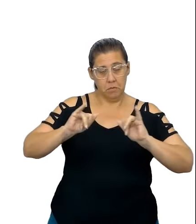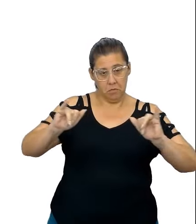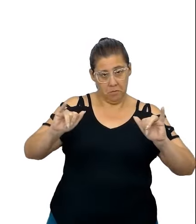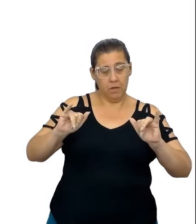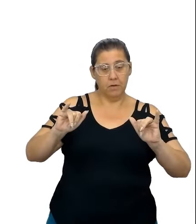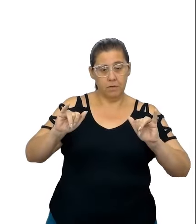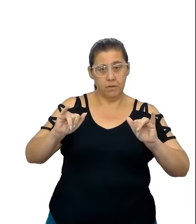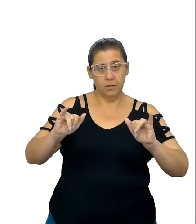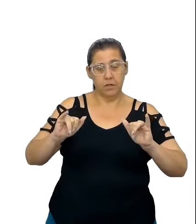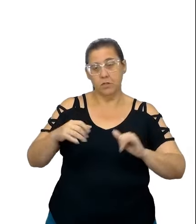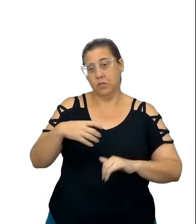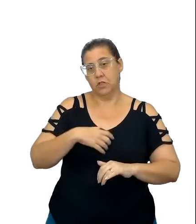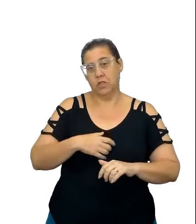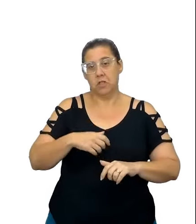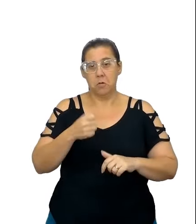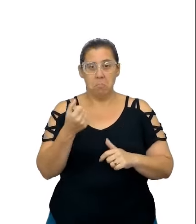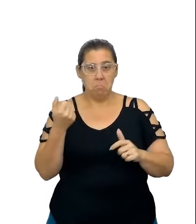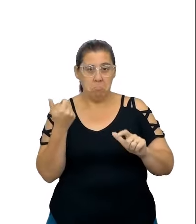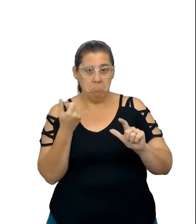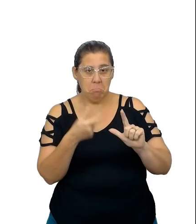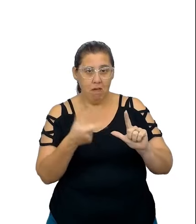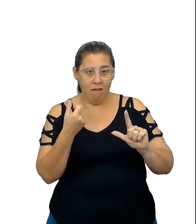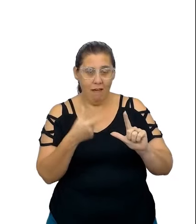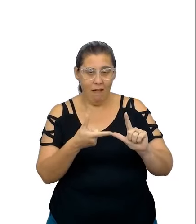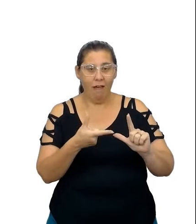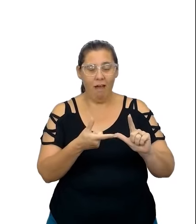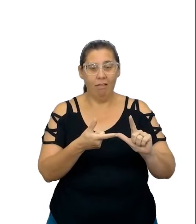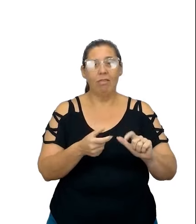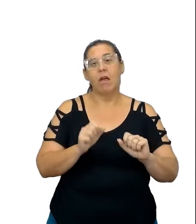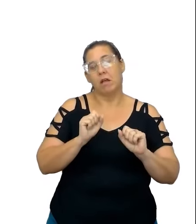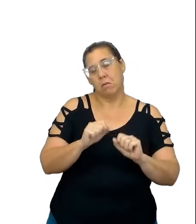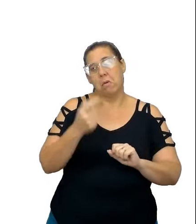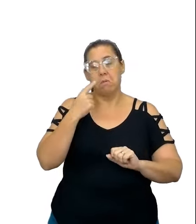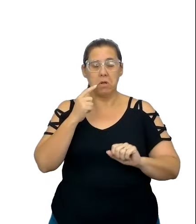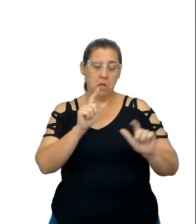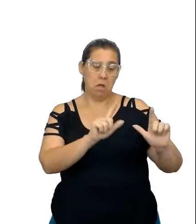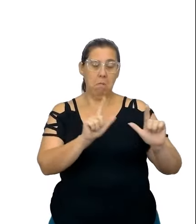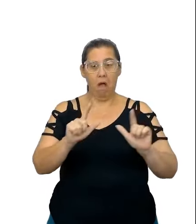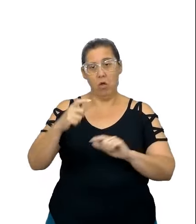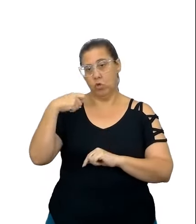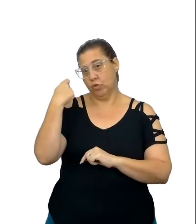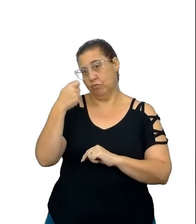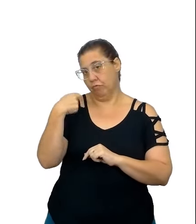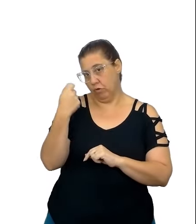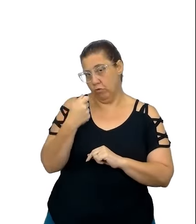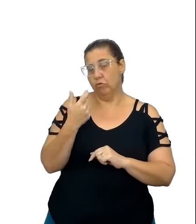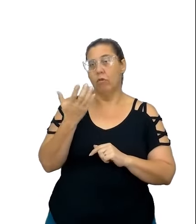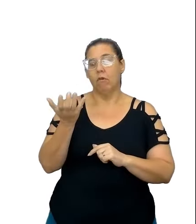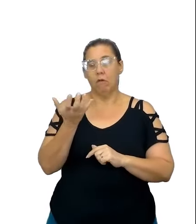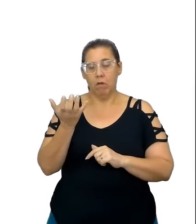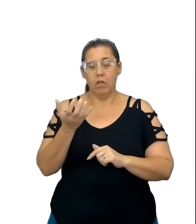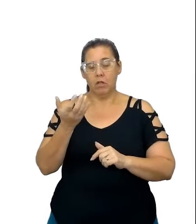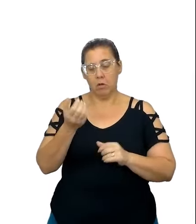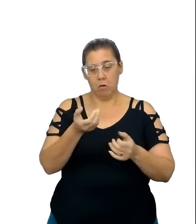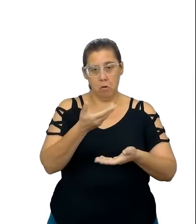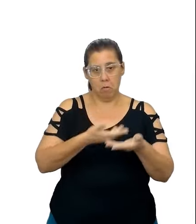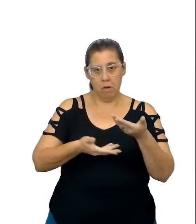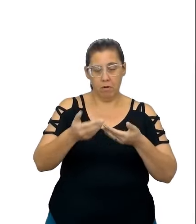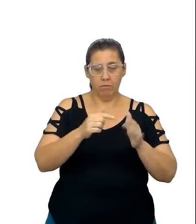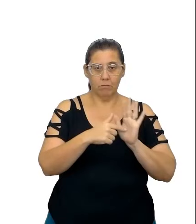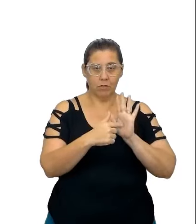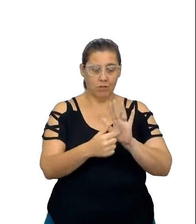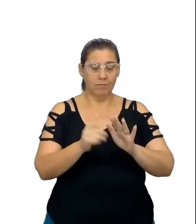tom humorado e irônico que pode ser acompanhado por imagem ou vídeo intensamente compartilhado nas